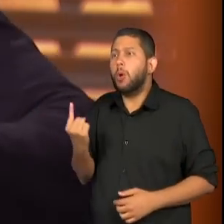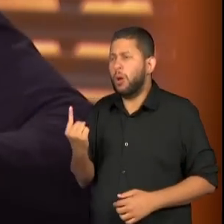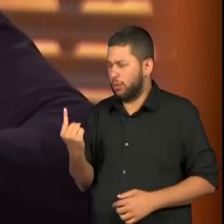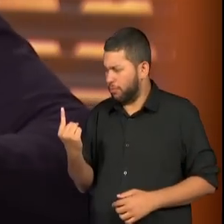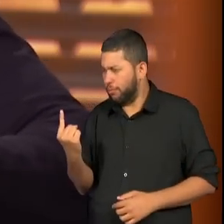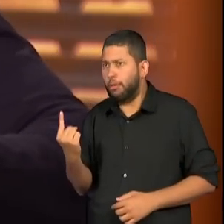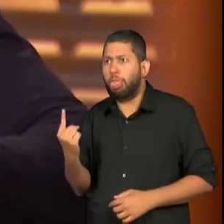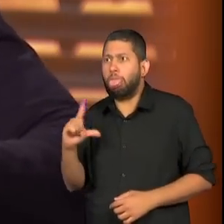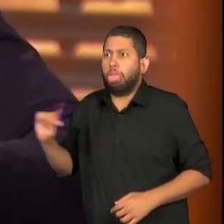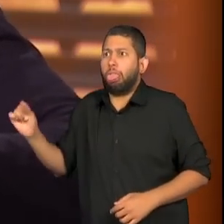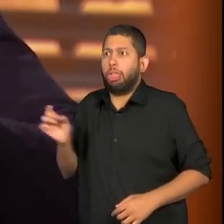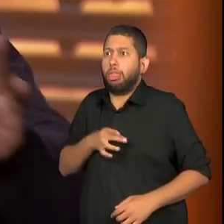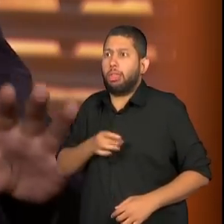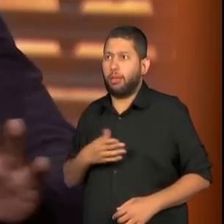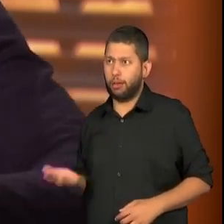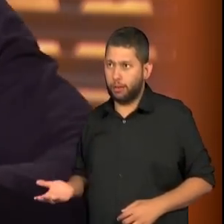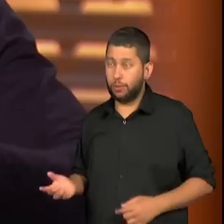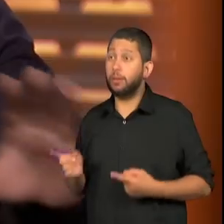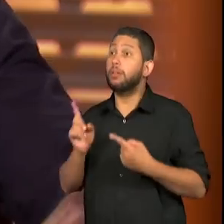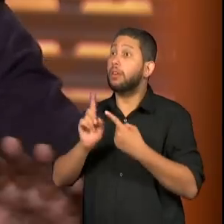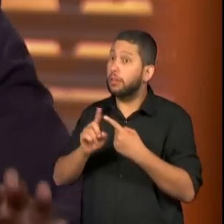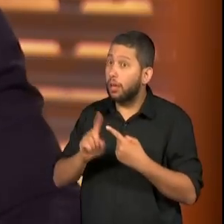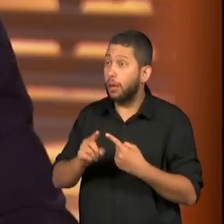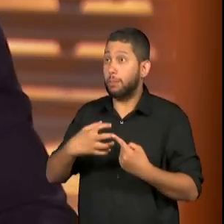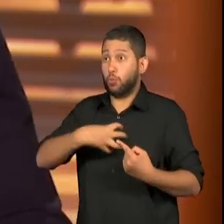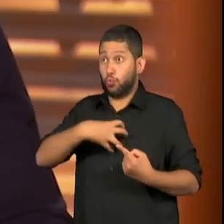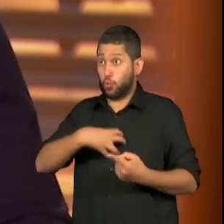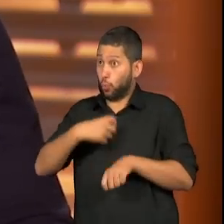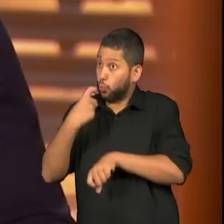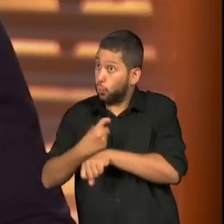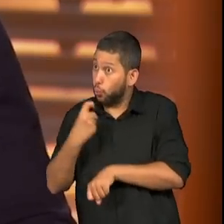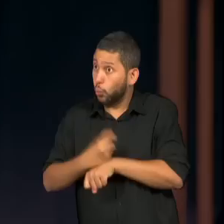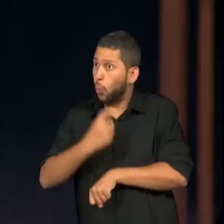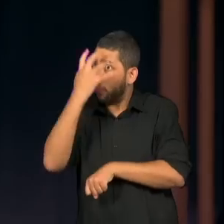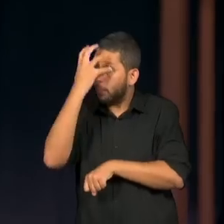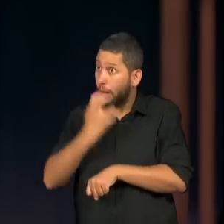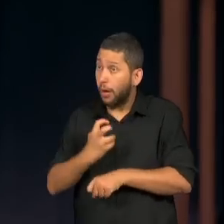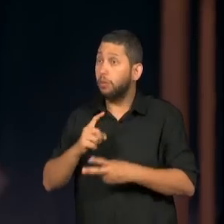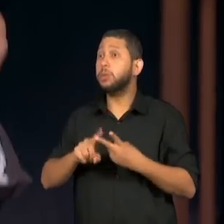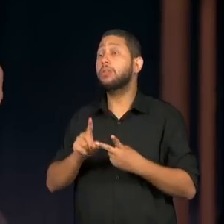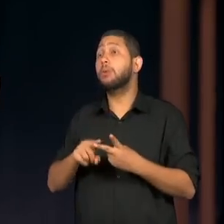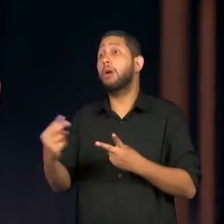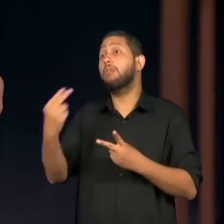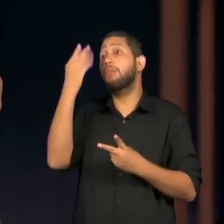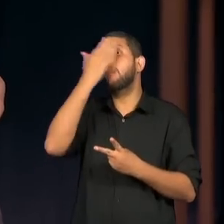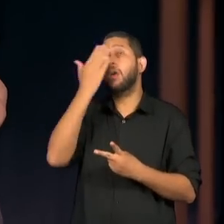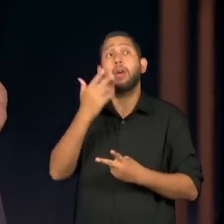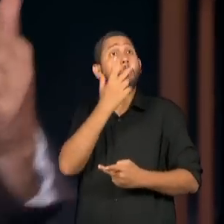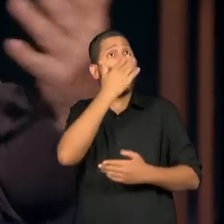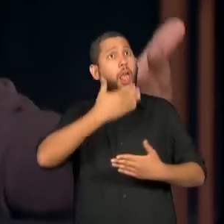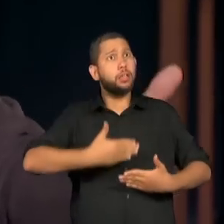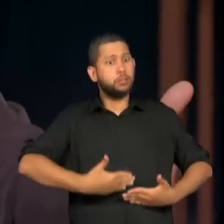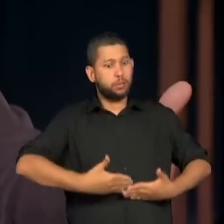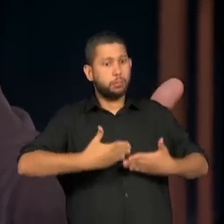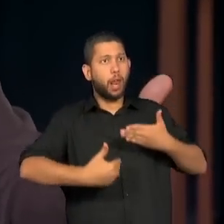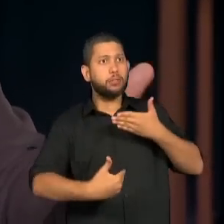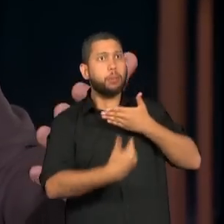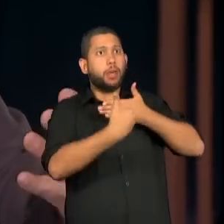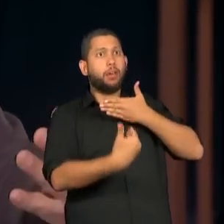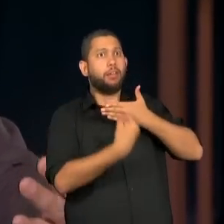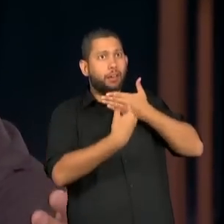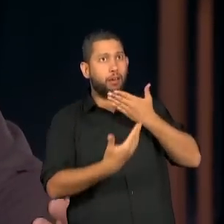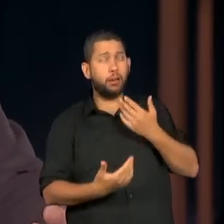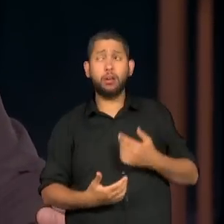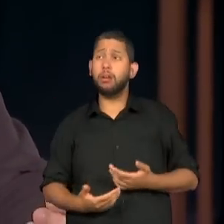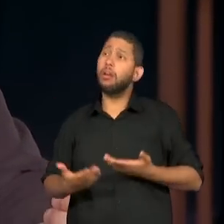um pouco da invisibilidade, teve um pouco do meu jeito já de se aproximar. Do seu jeito, né? De se blindar, de me blindar disso, né? Mas foi